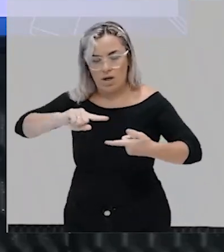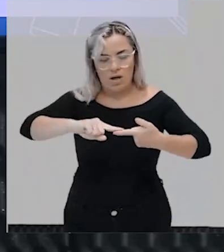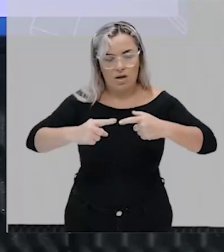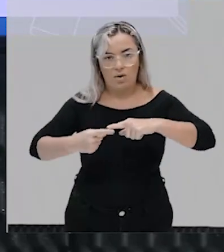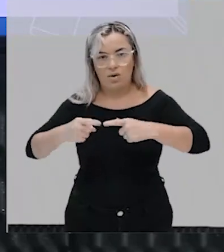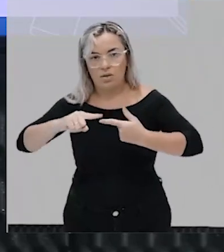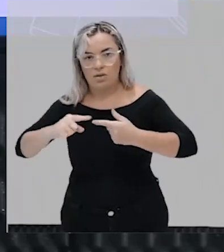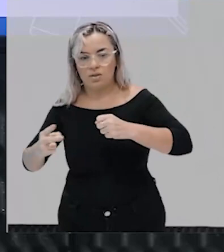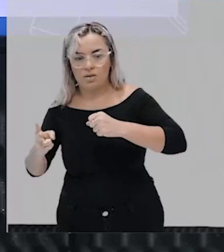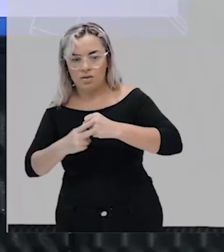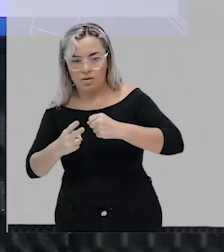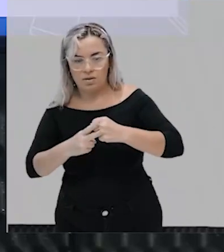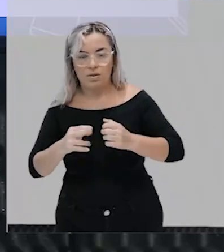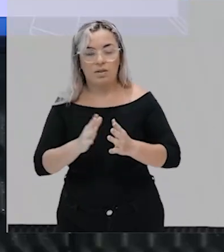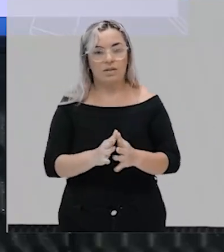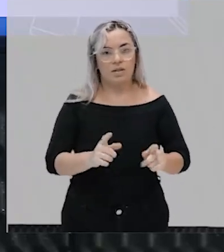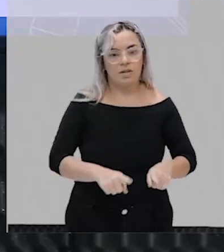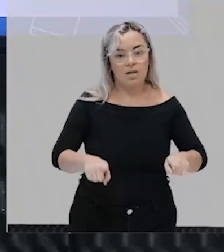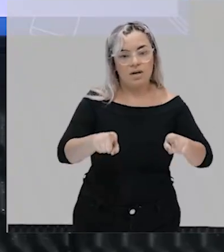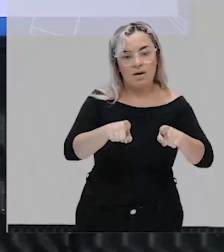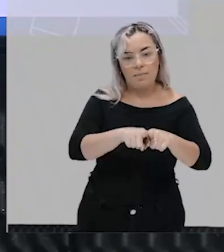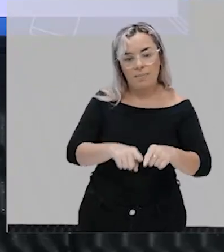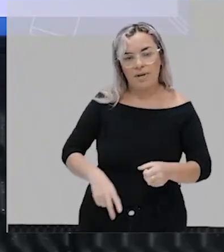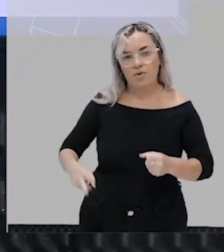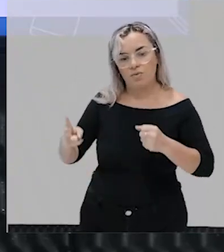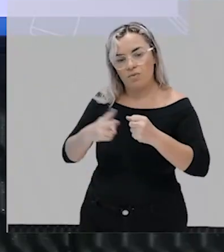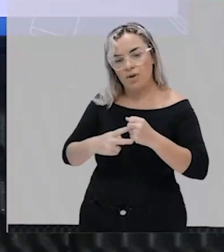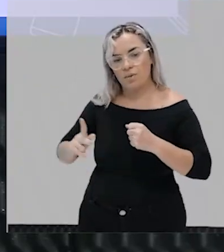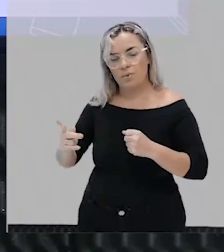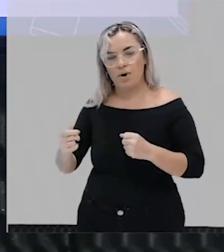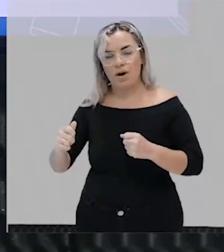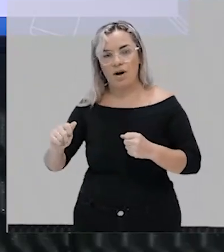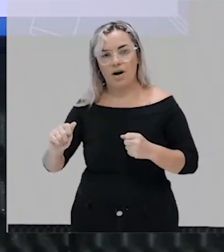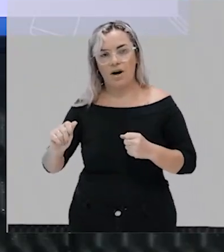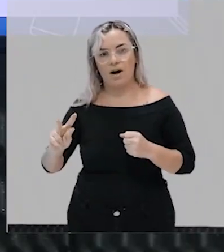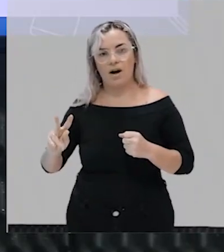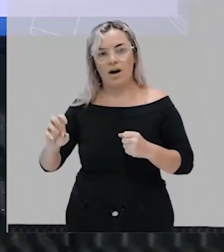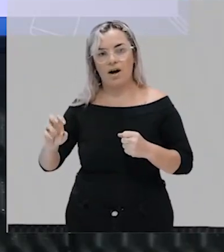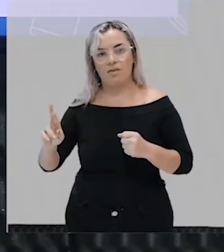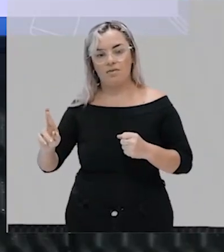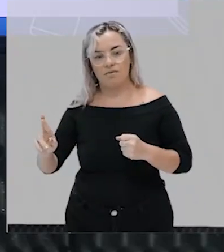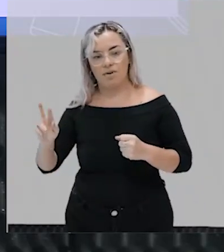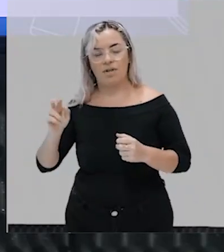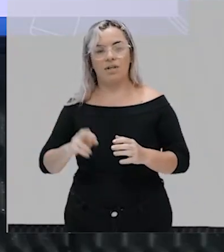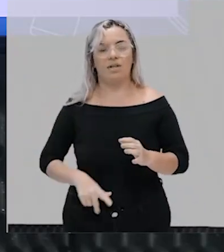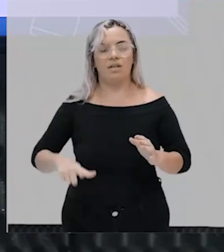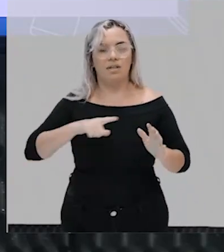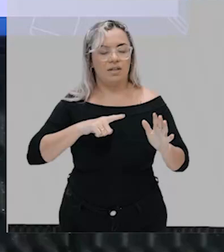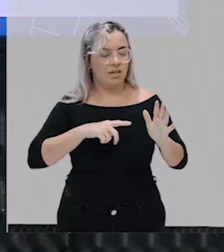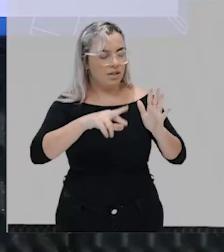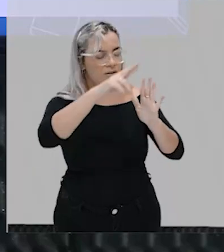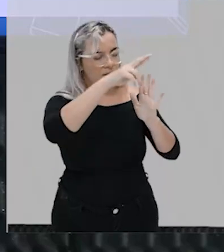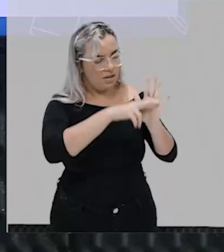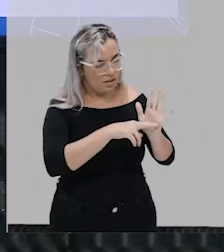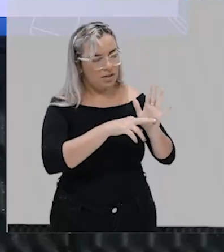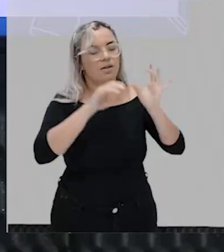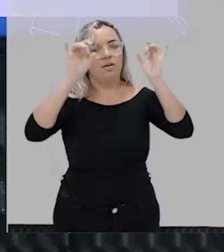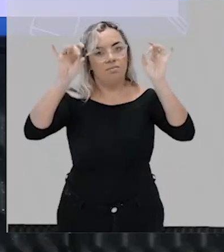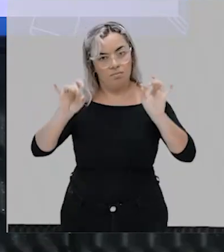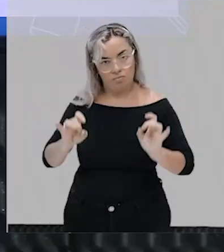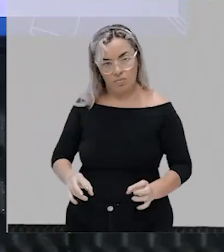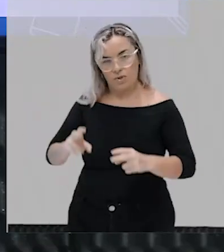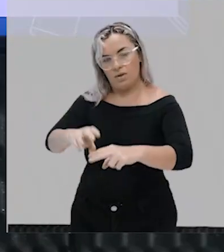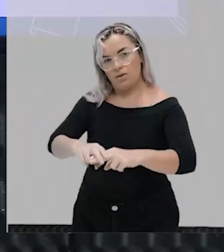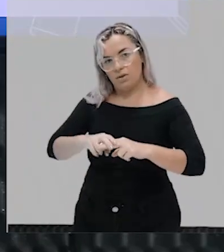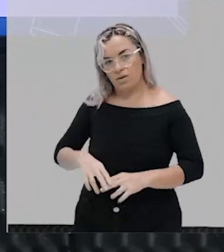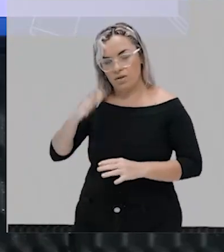concordância. Verbo haver, no sentido de existir, também tem uma regra especial. Por isso, você já sabe